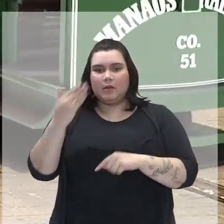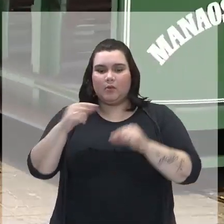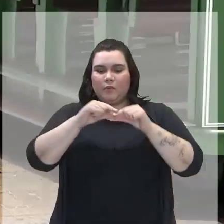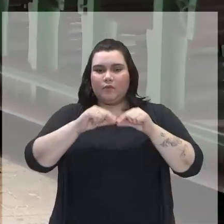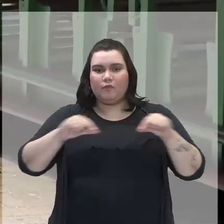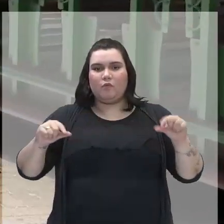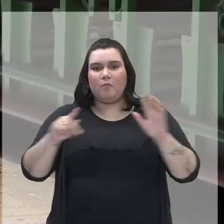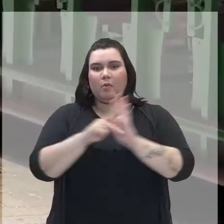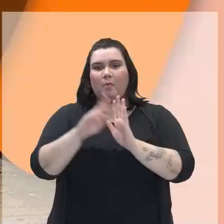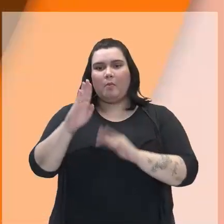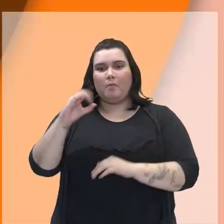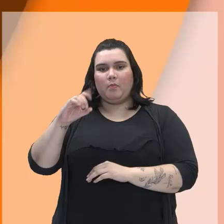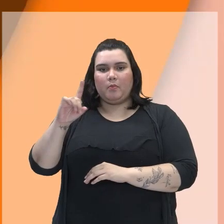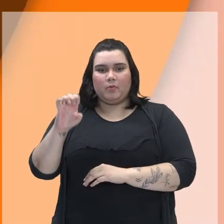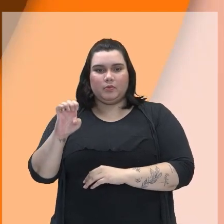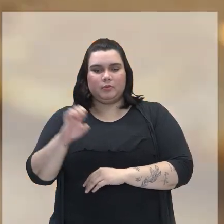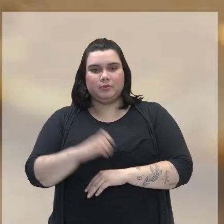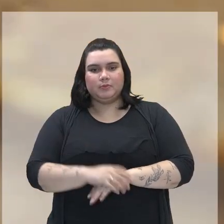bonde elétrico.